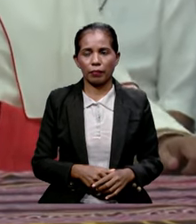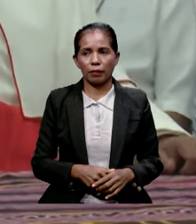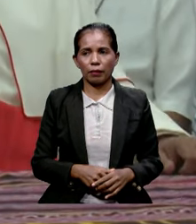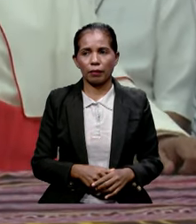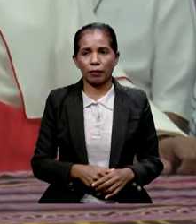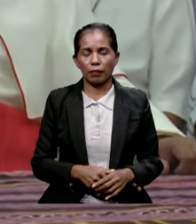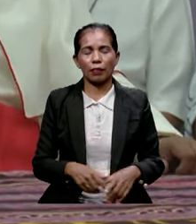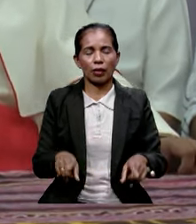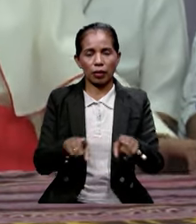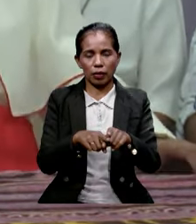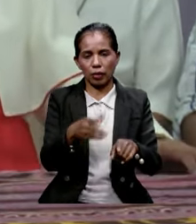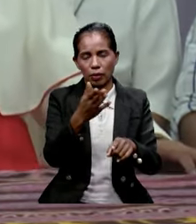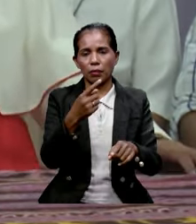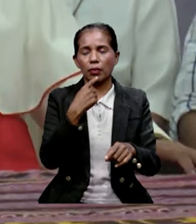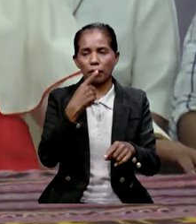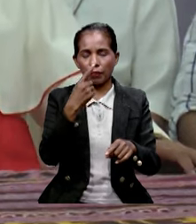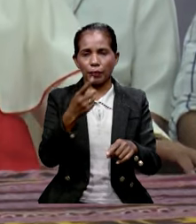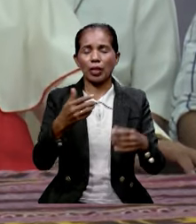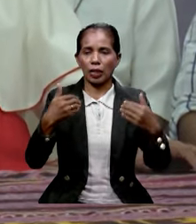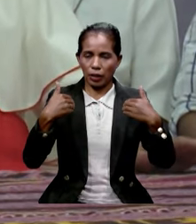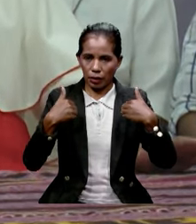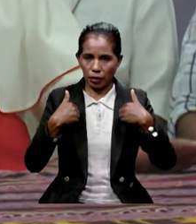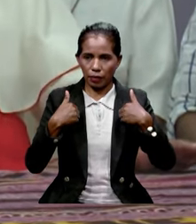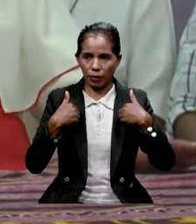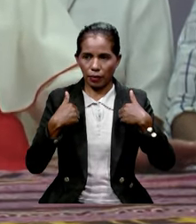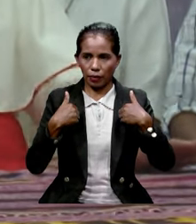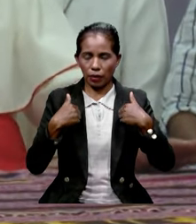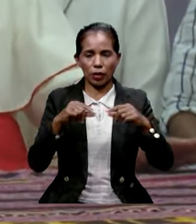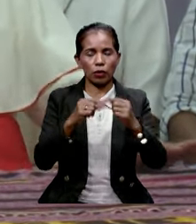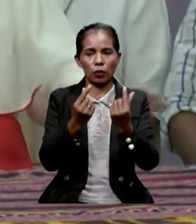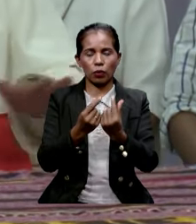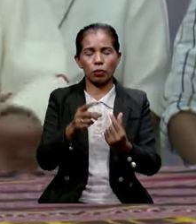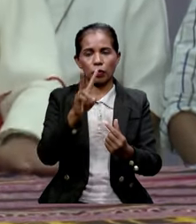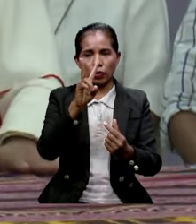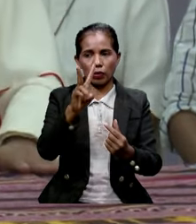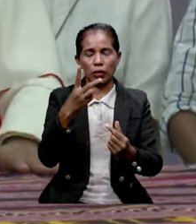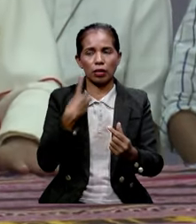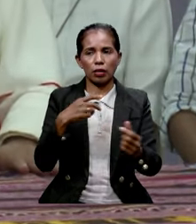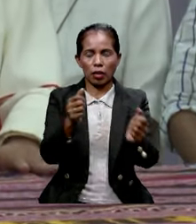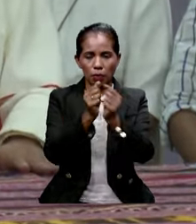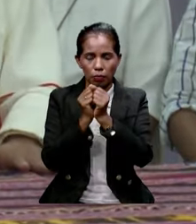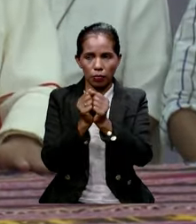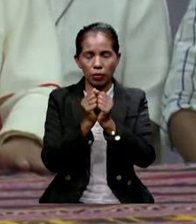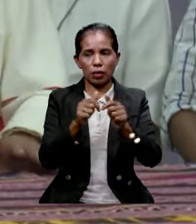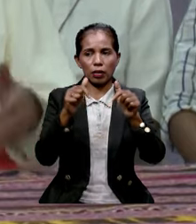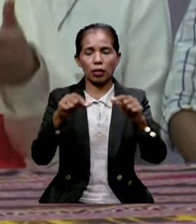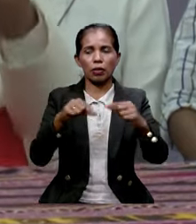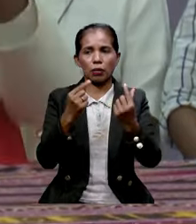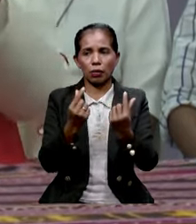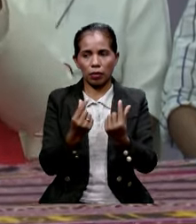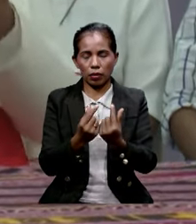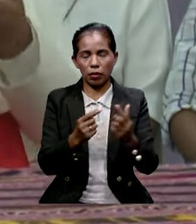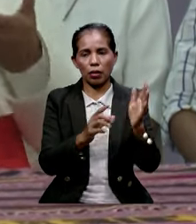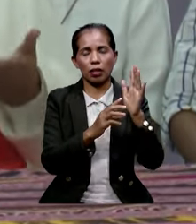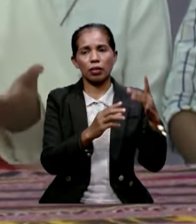Ana sai ta boto indahan ia doni eki parua diruni point ta mutu kene iki pa igreja ini ama